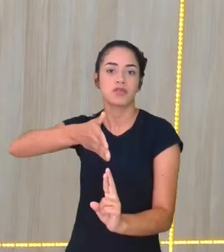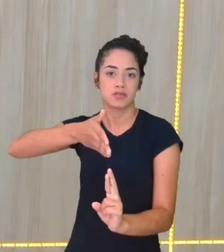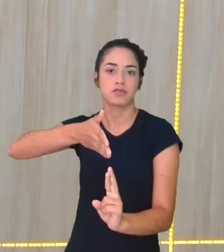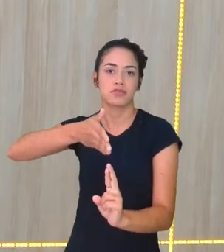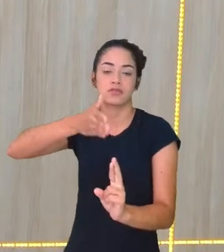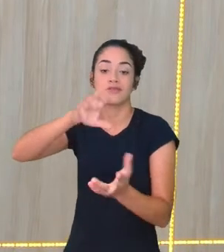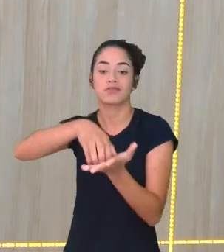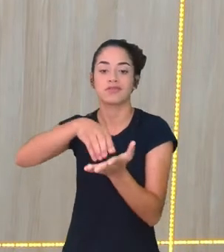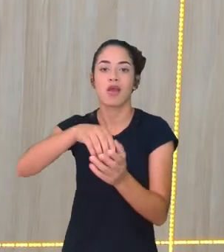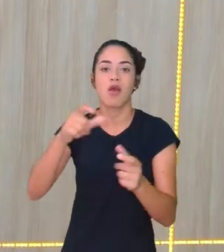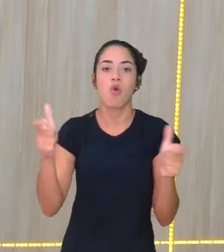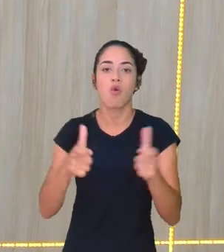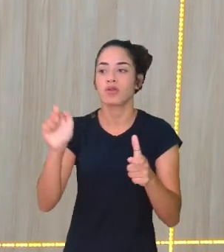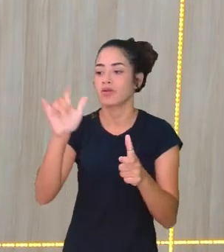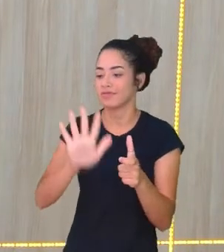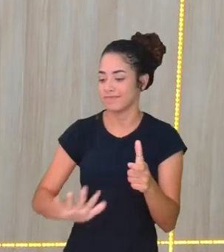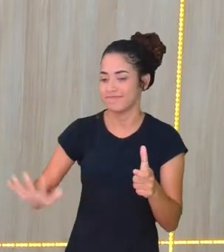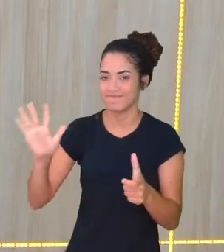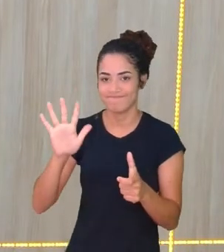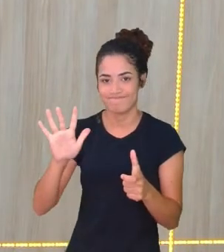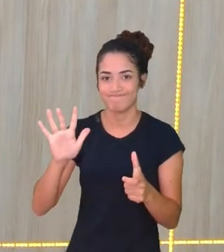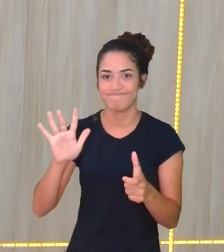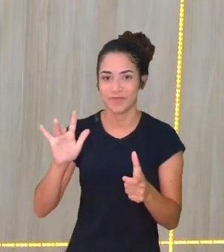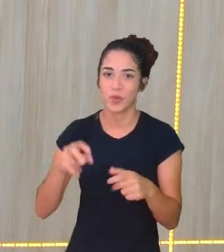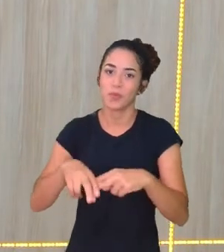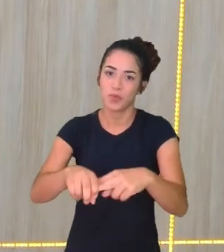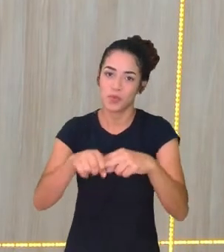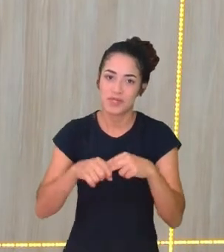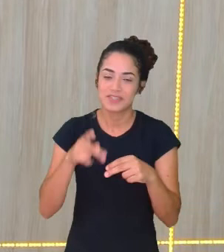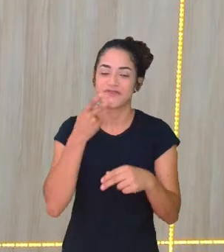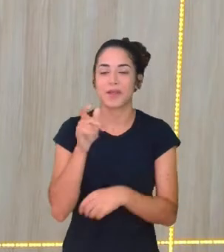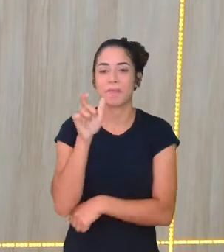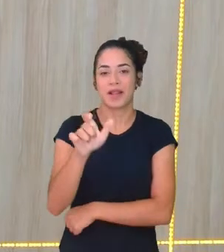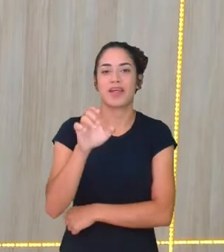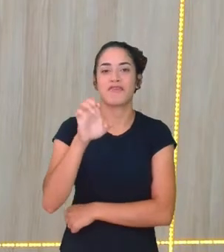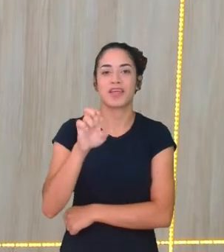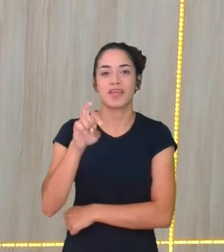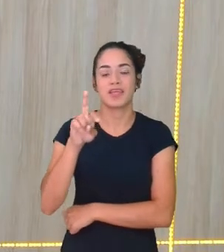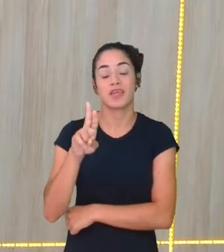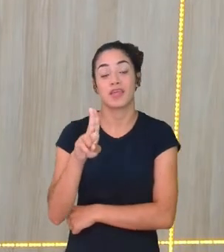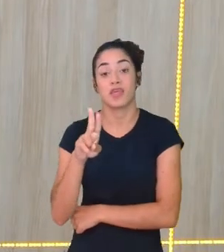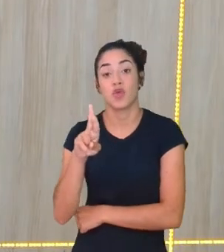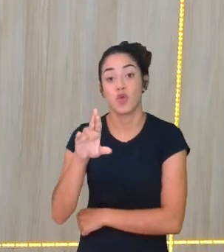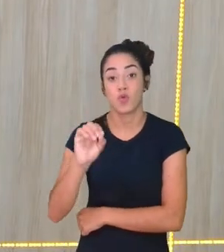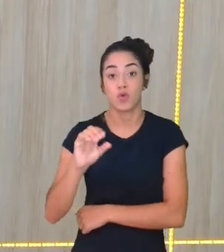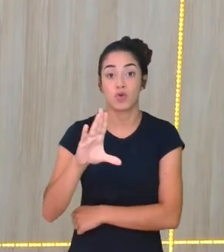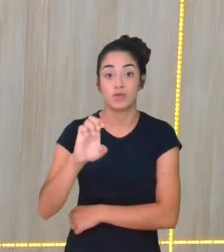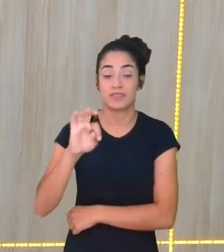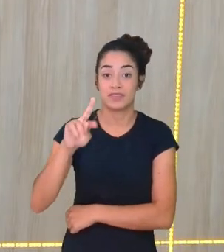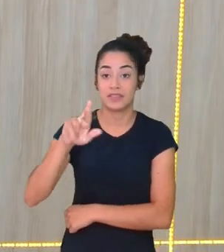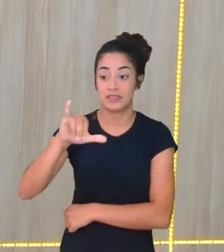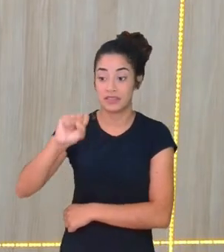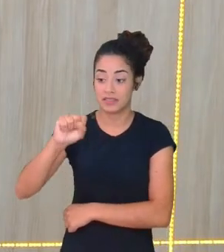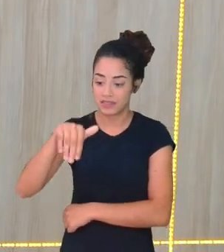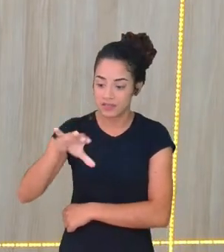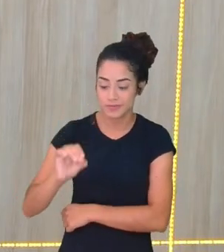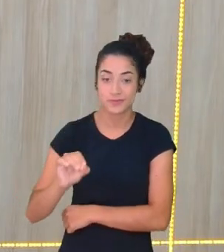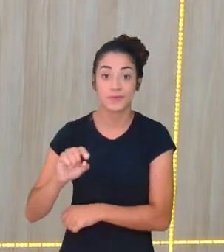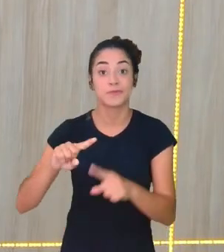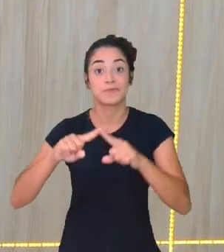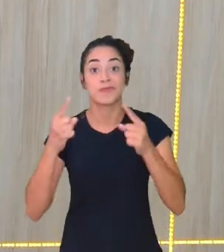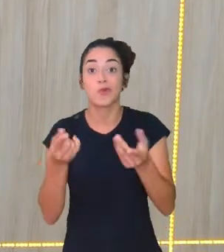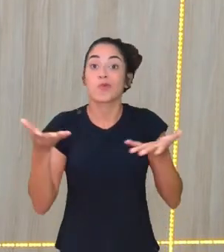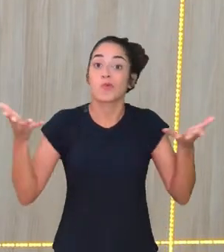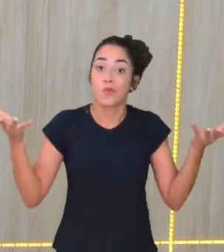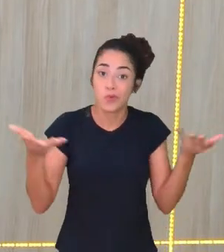centrado na Europa então é o que a gente chama de eurocentrismo mas hoje a partir do que a